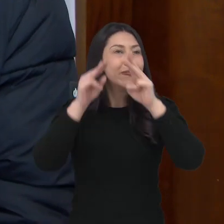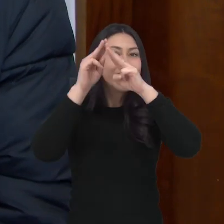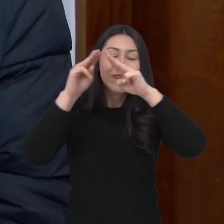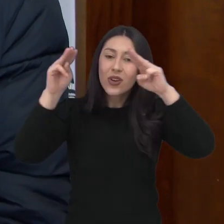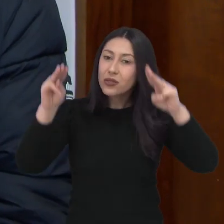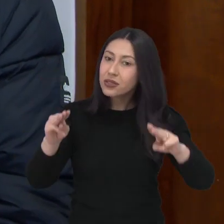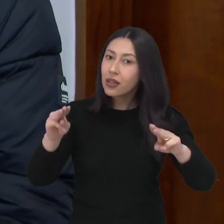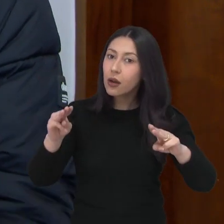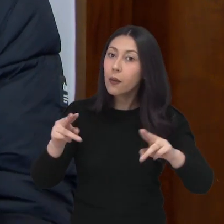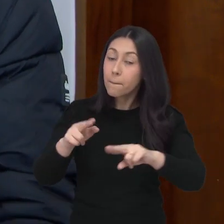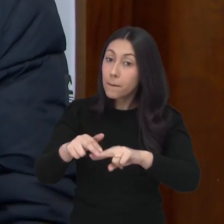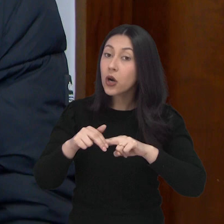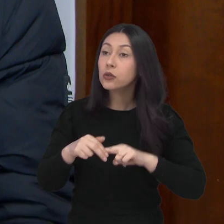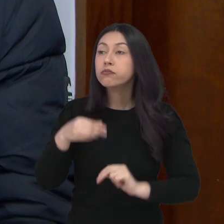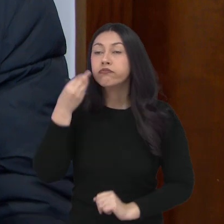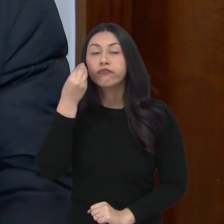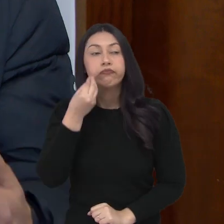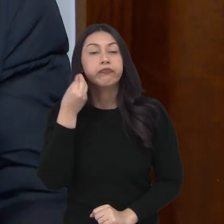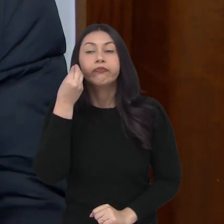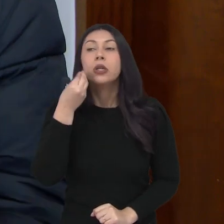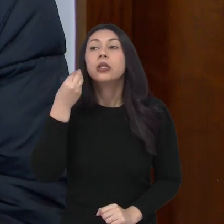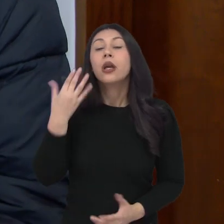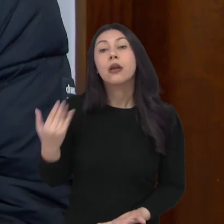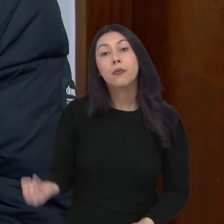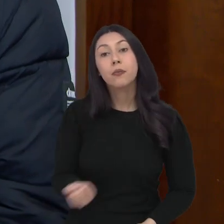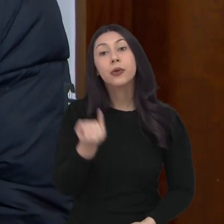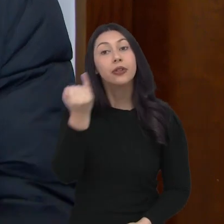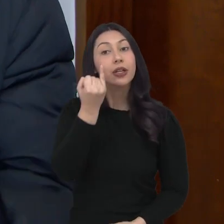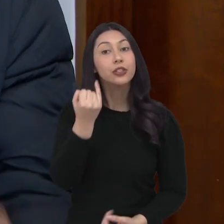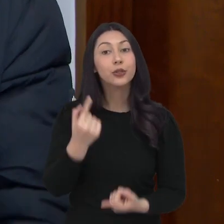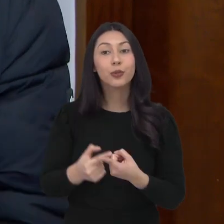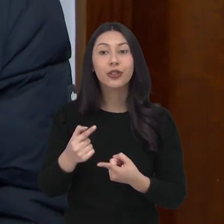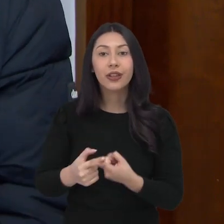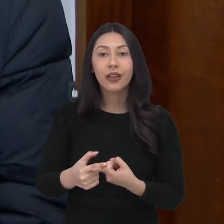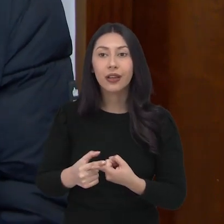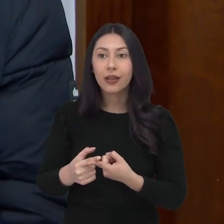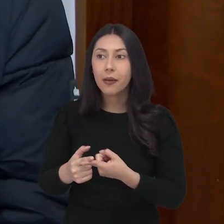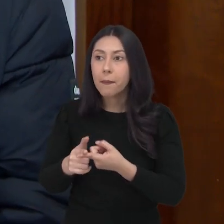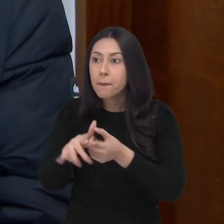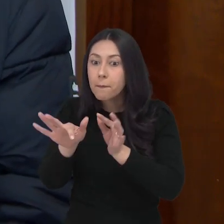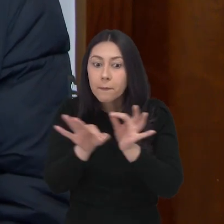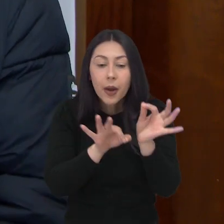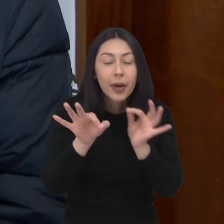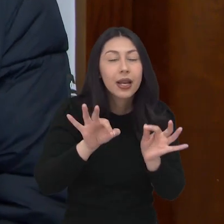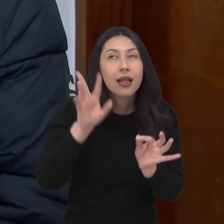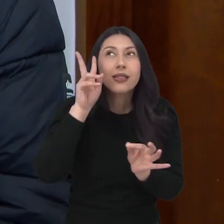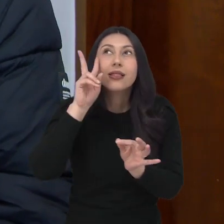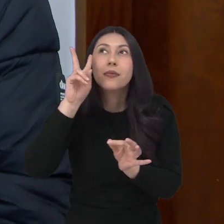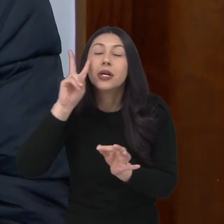museu. Então, vivenciar o espaço é fundamental, porque aqui se constrói novas memórias.